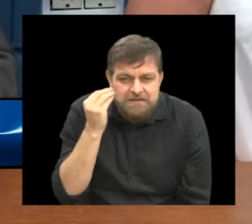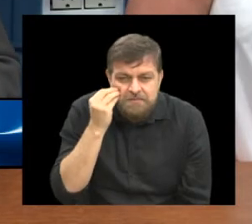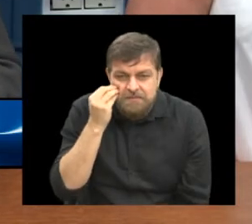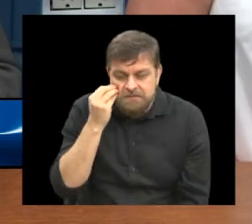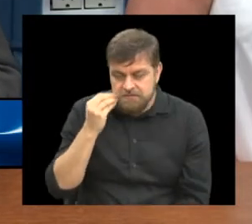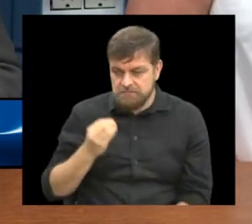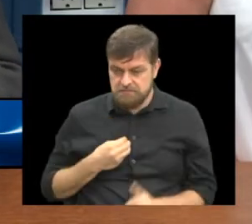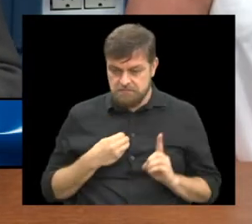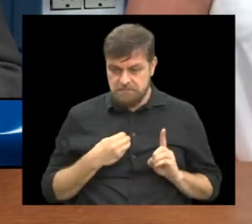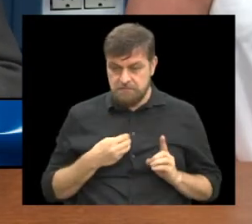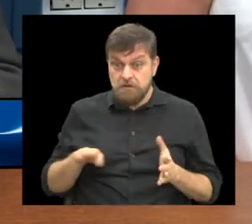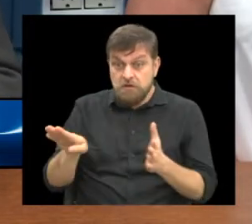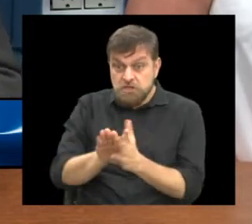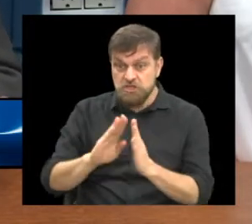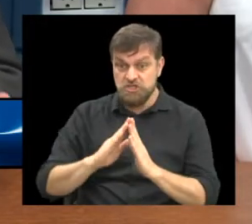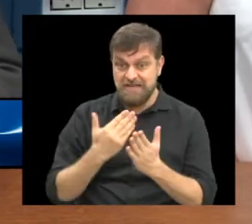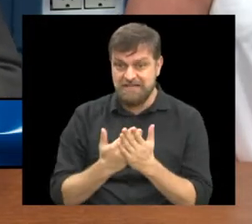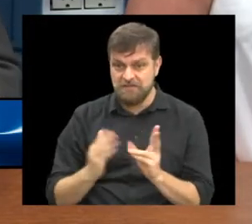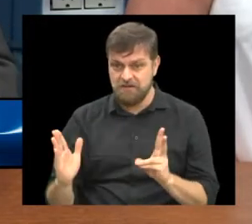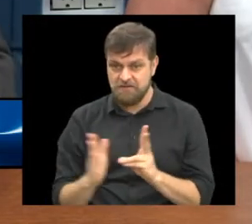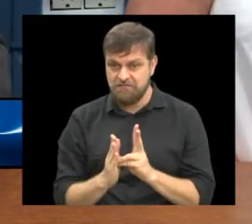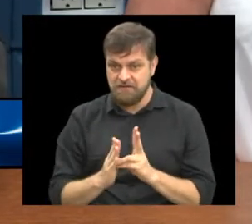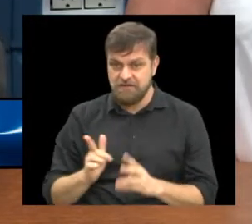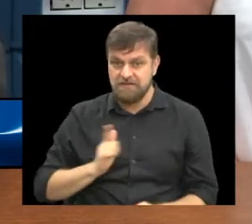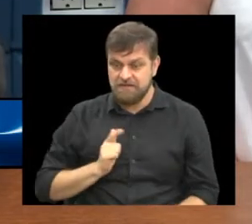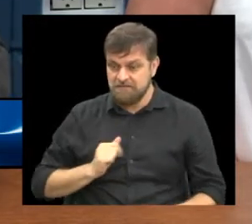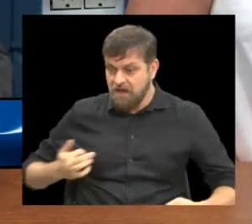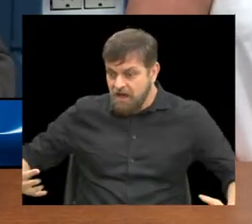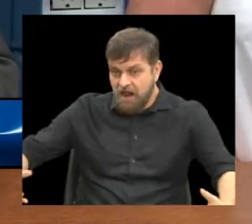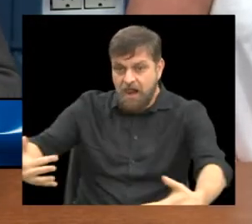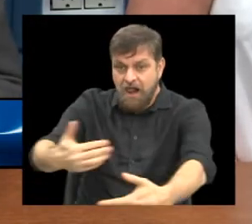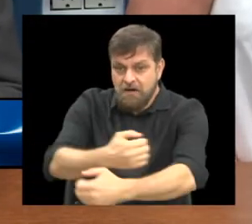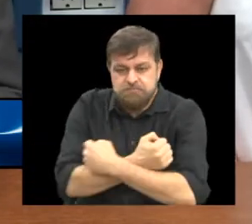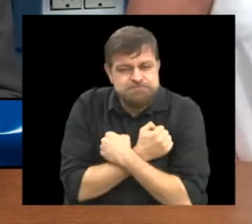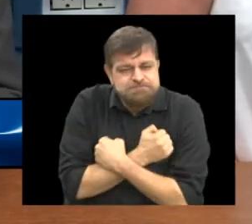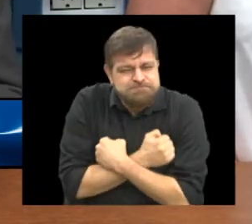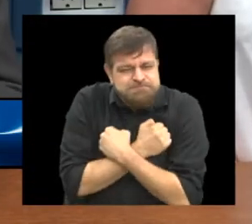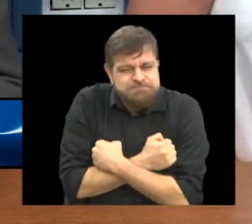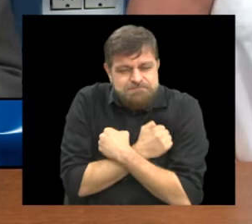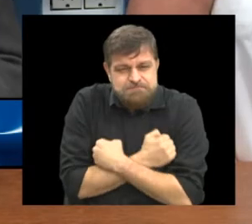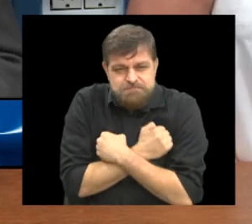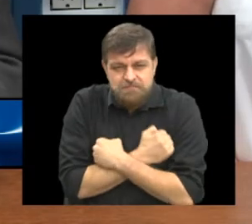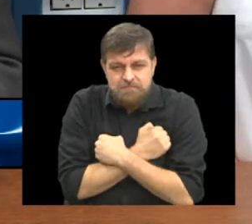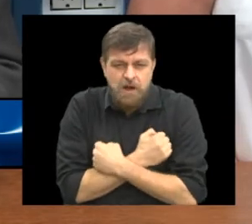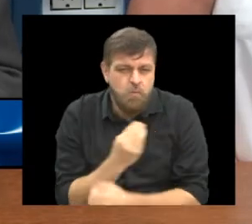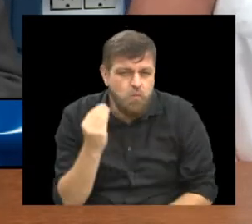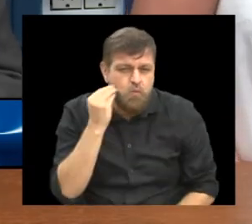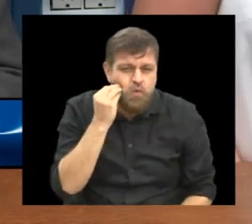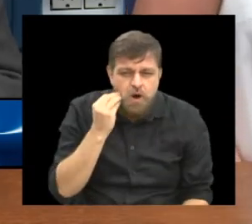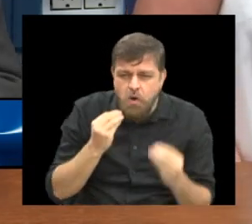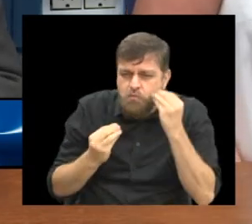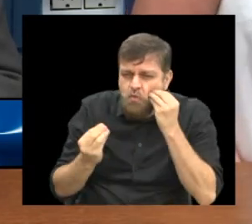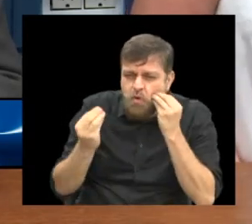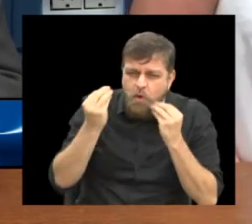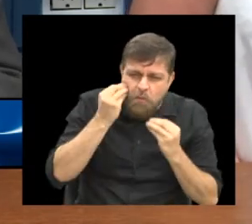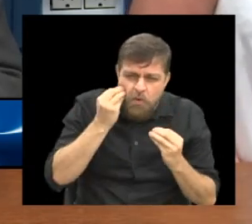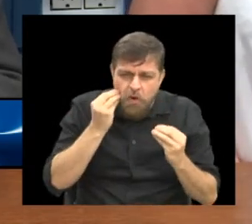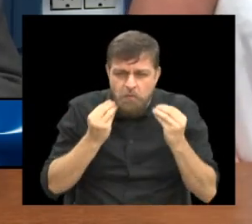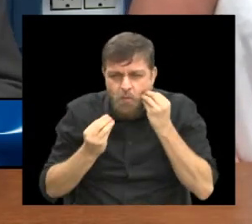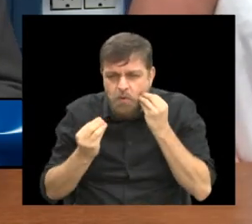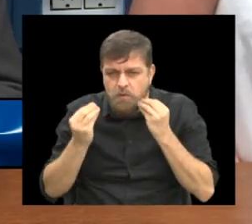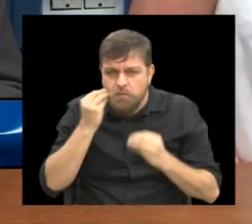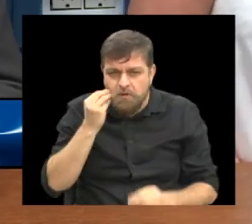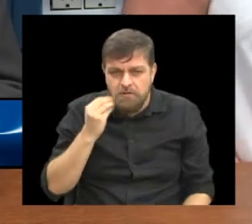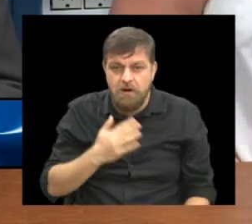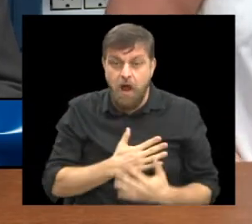lá eu fui recepcionado dessa maneira, sabe, com um abraço, com um beijo,